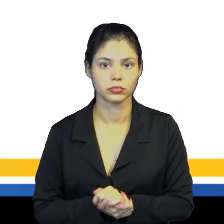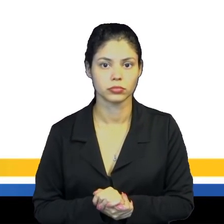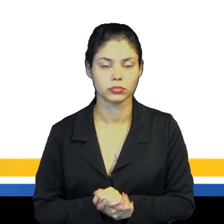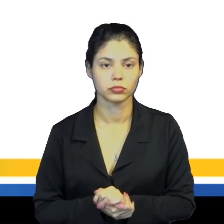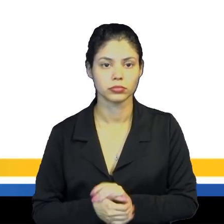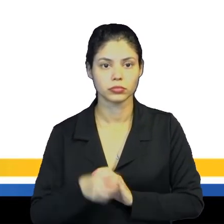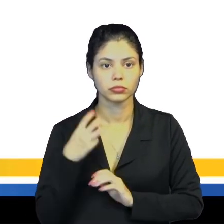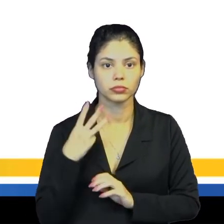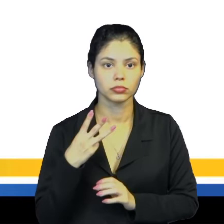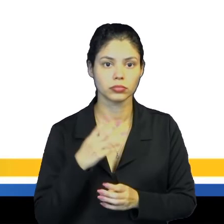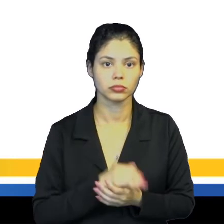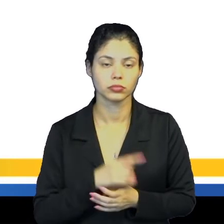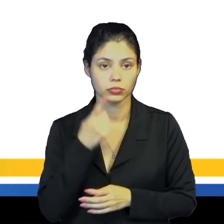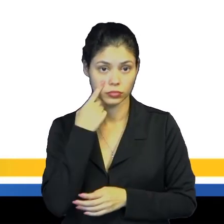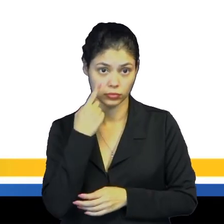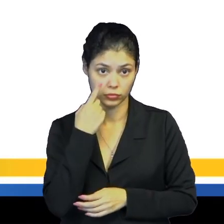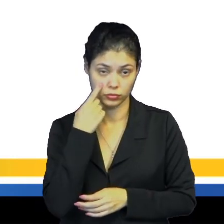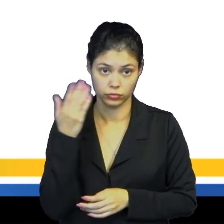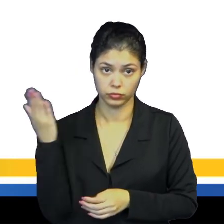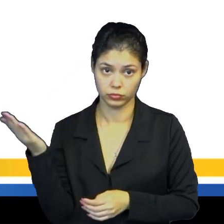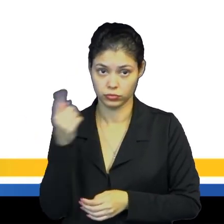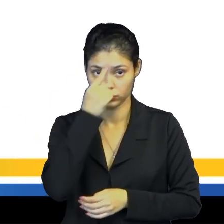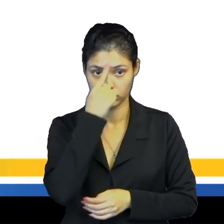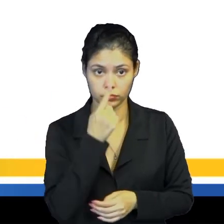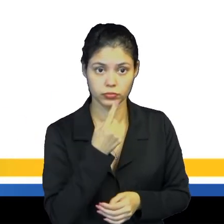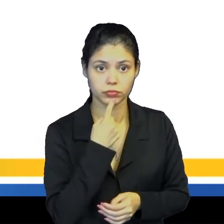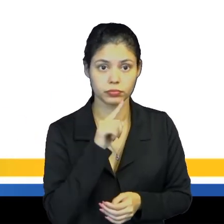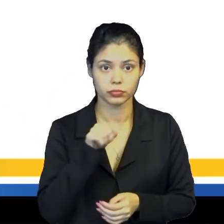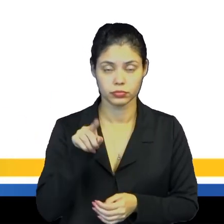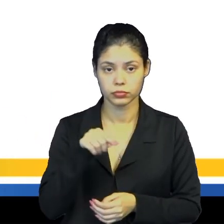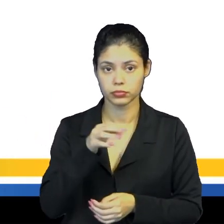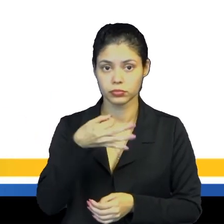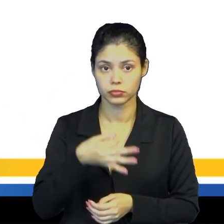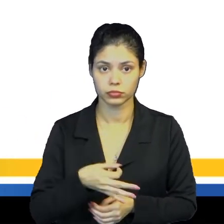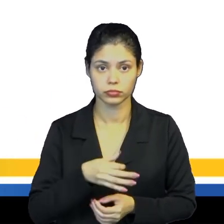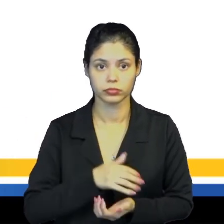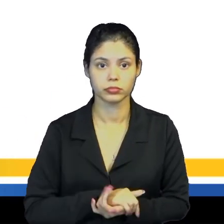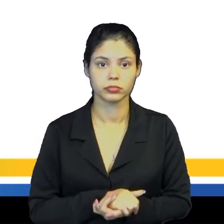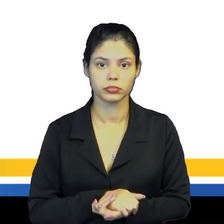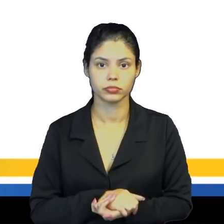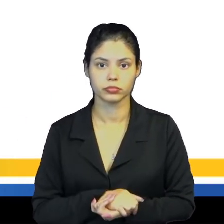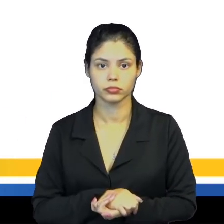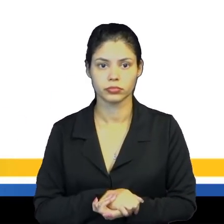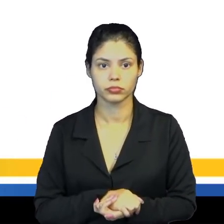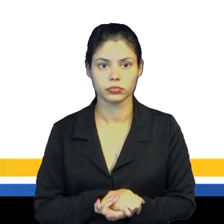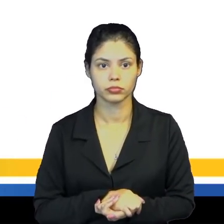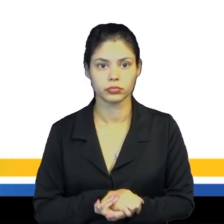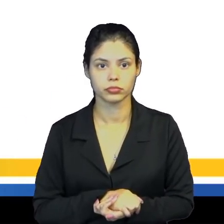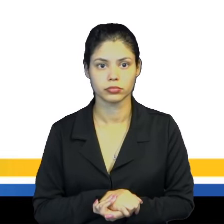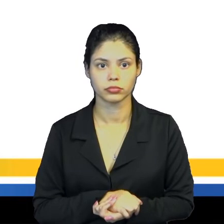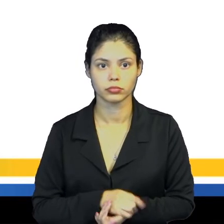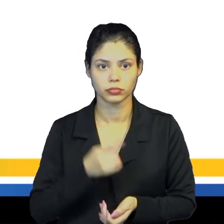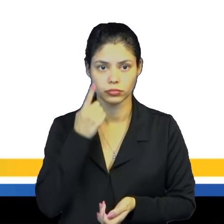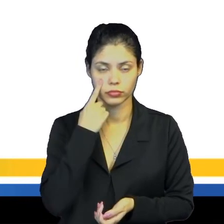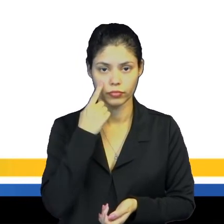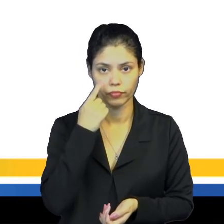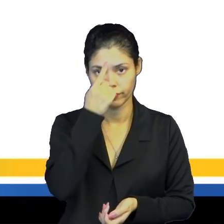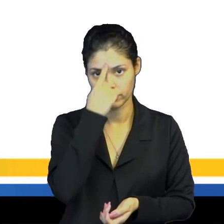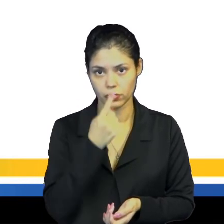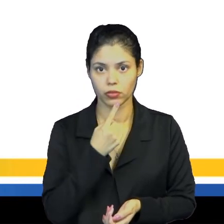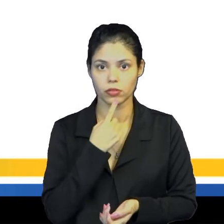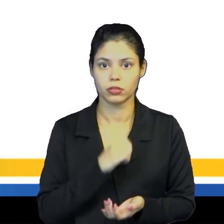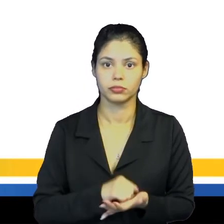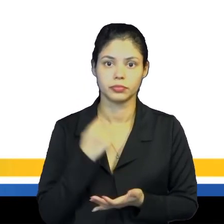Questão número 3. Observe a figura ao lado e marque a alternativa que corresponde à sequência correta. Então, nós temos a figura